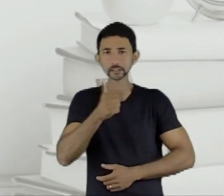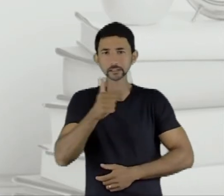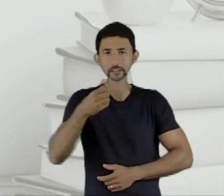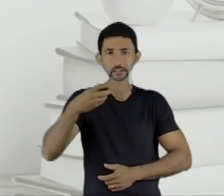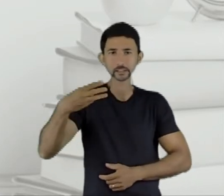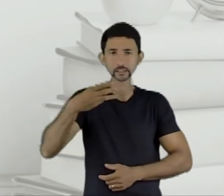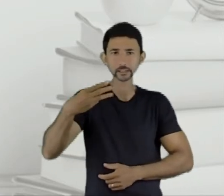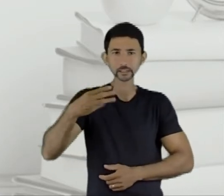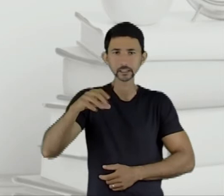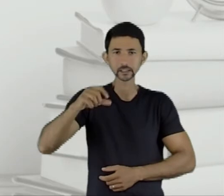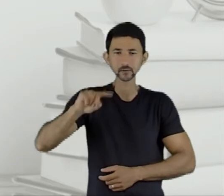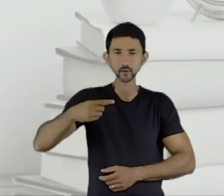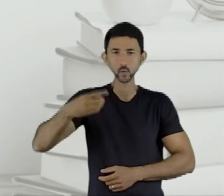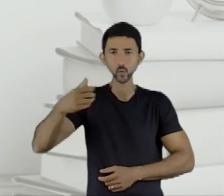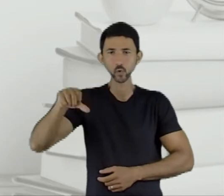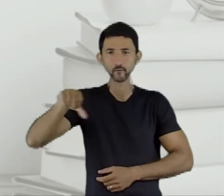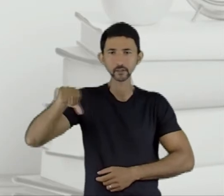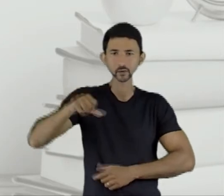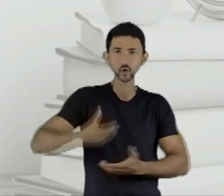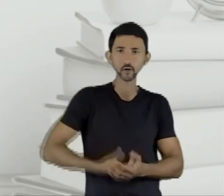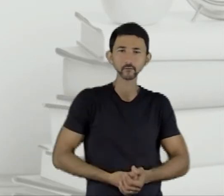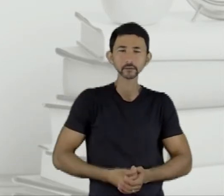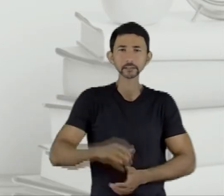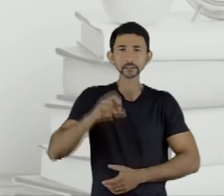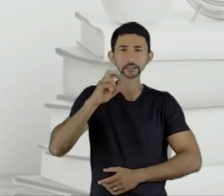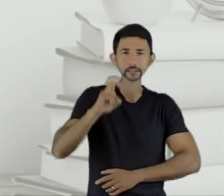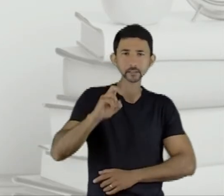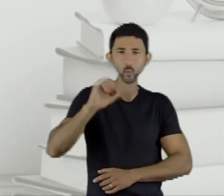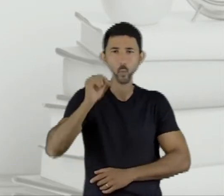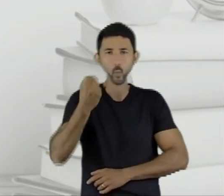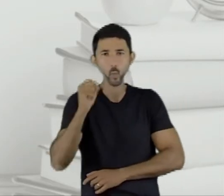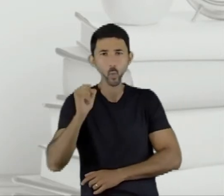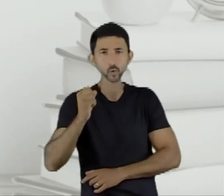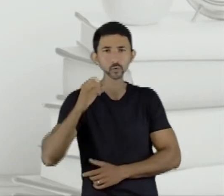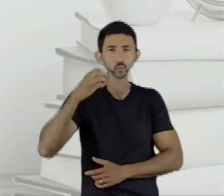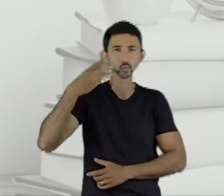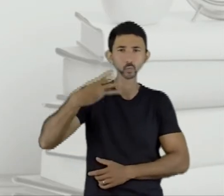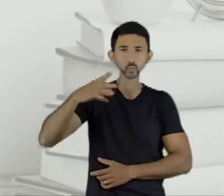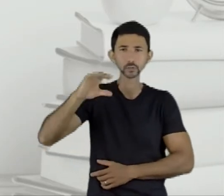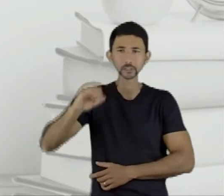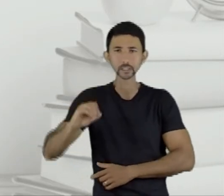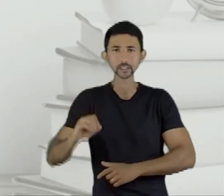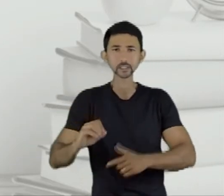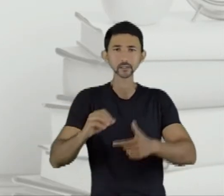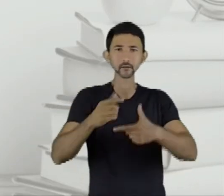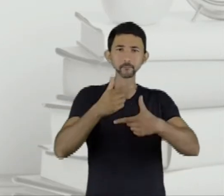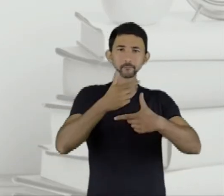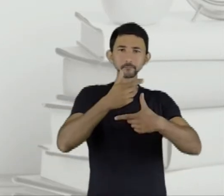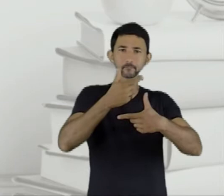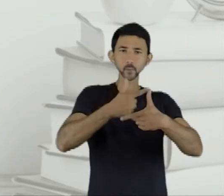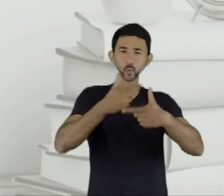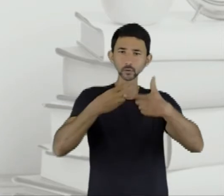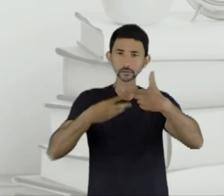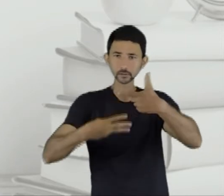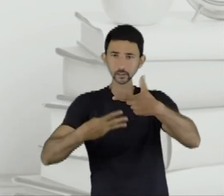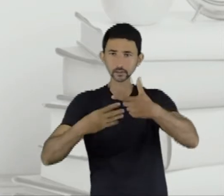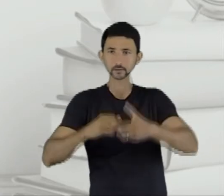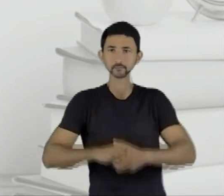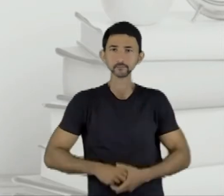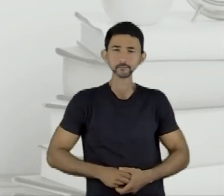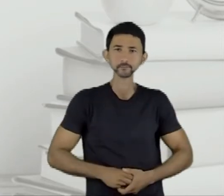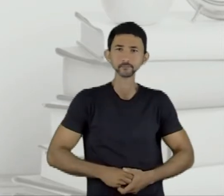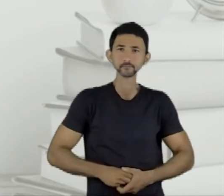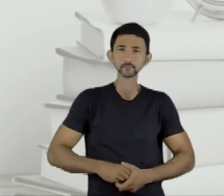1133,99, 5, 8, 30, 2/3 e 20%. Então, alguns